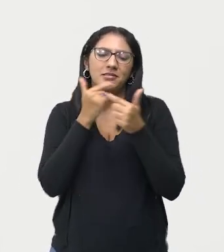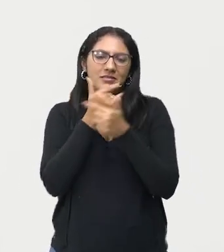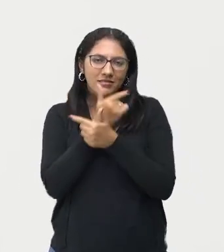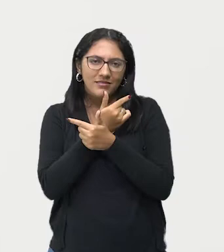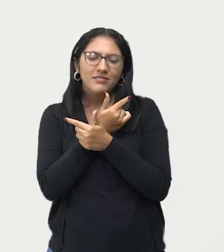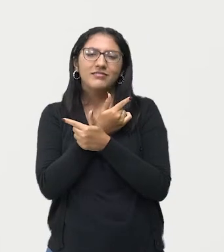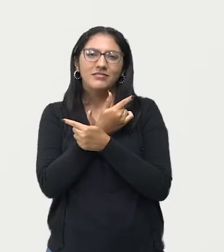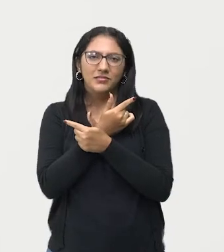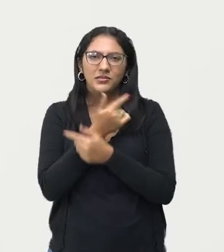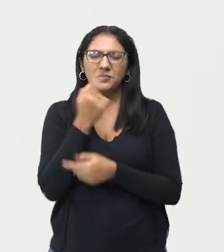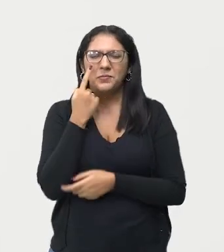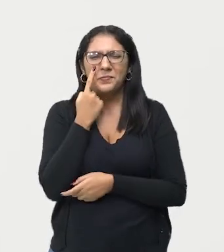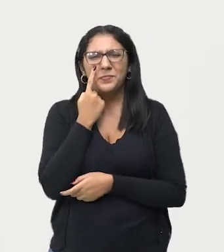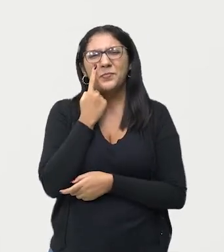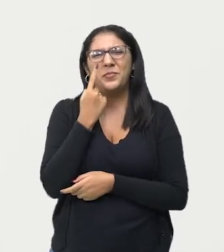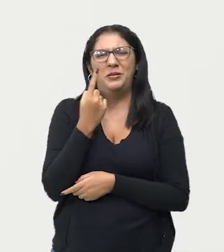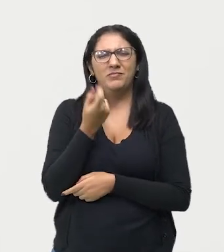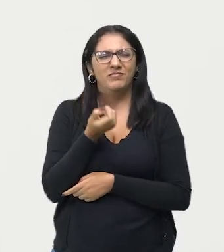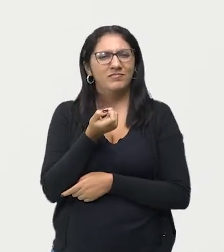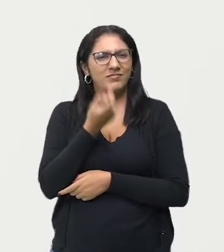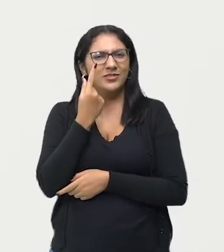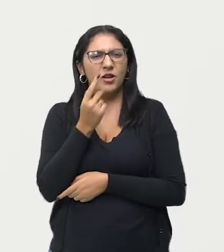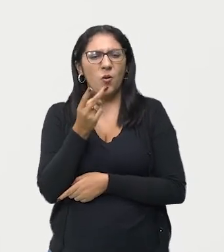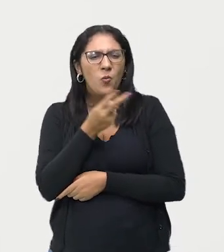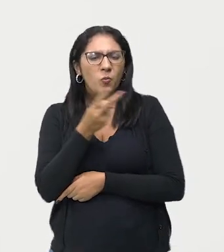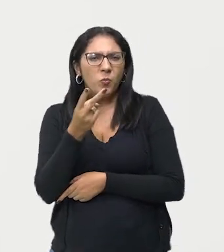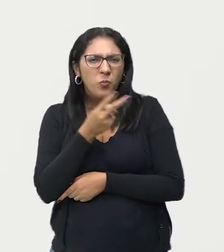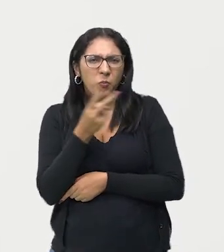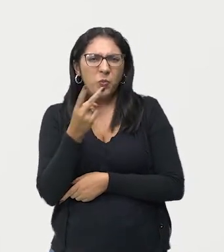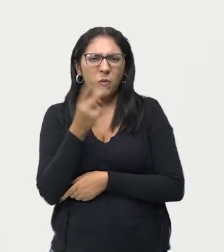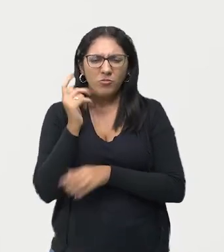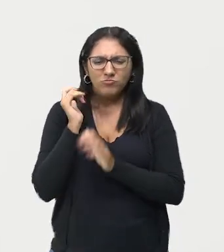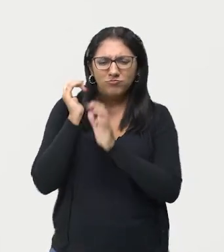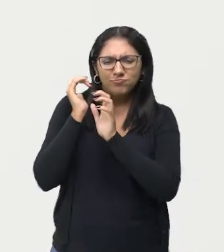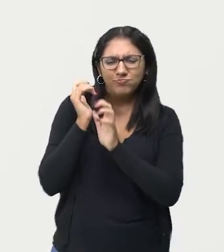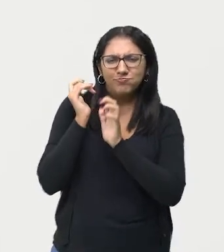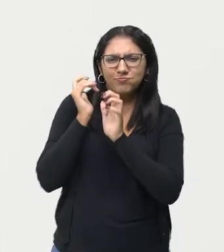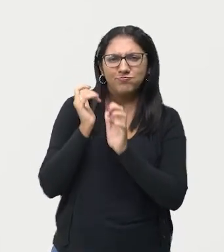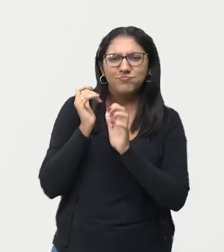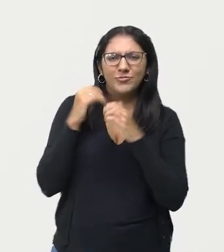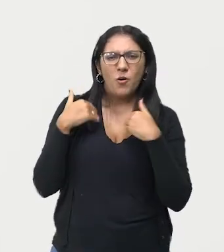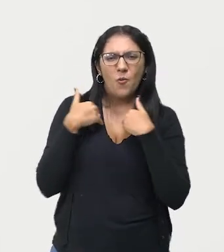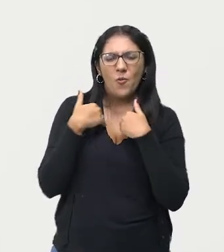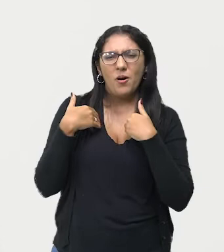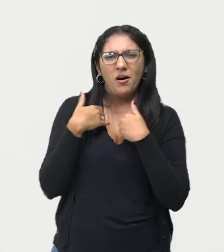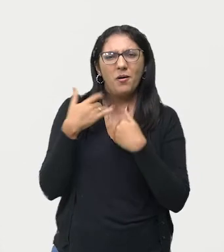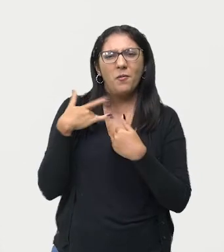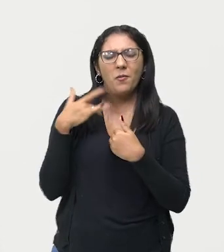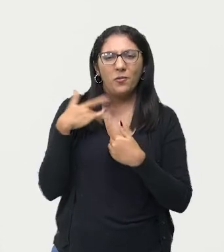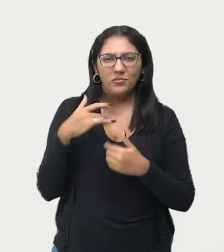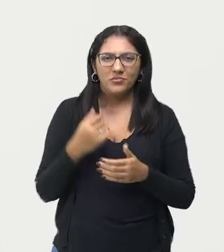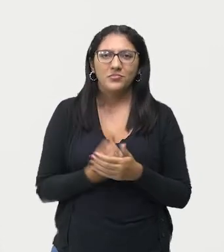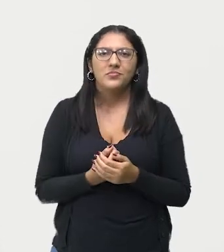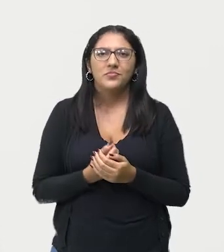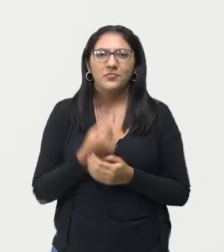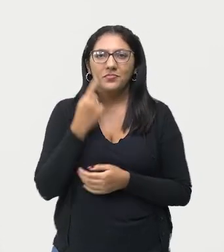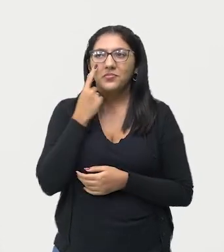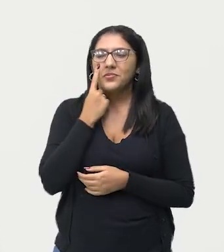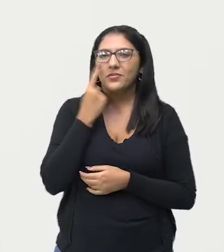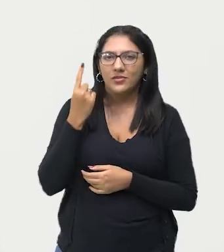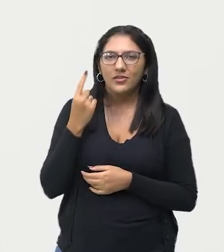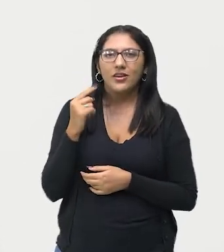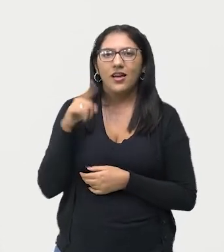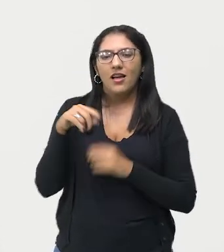gargalhadas. Evidentemente, todo mundo estranhava os dois carregarem o burro. Então, esse texto aí de La